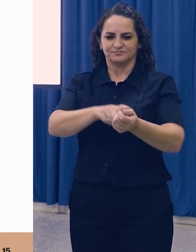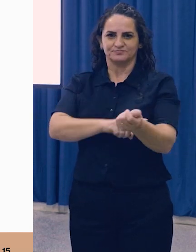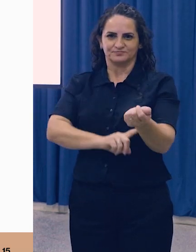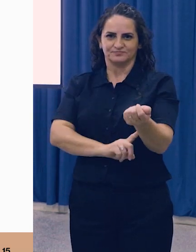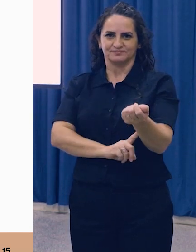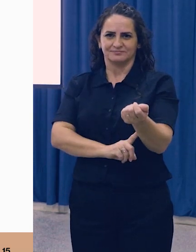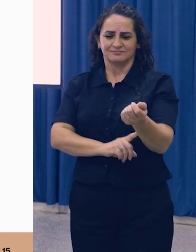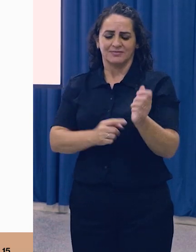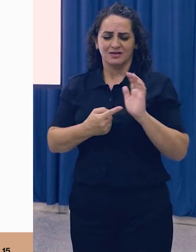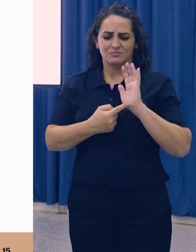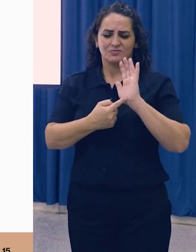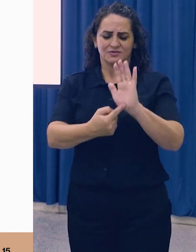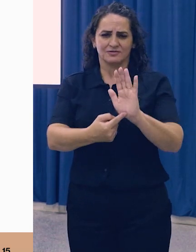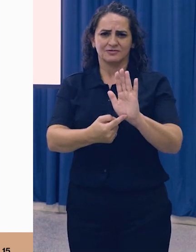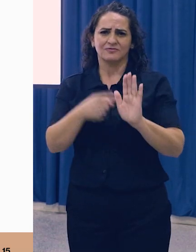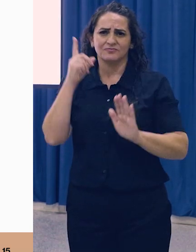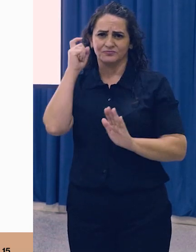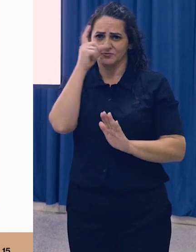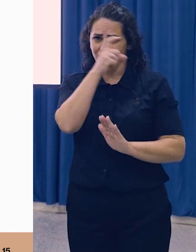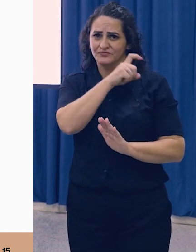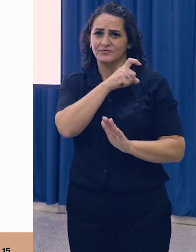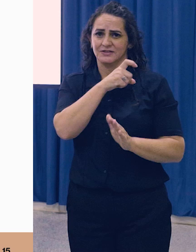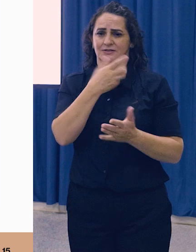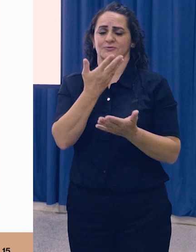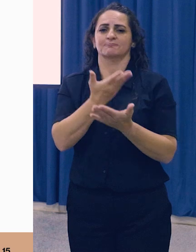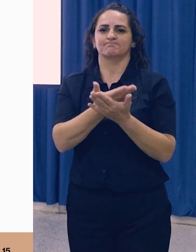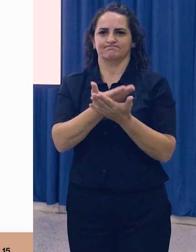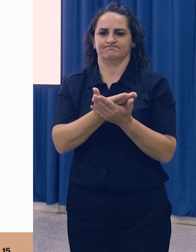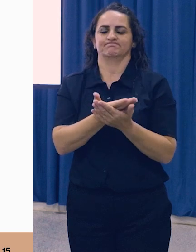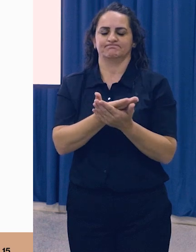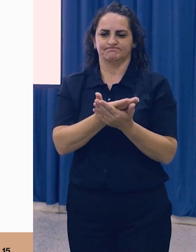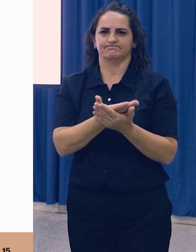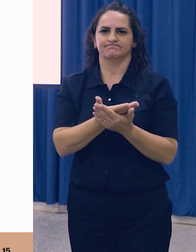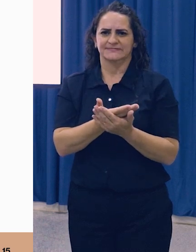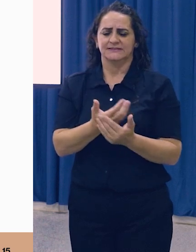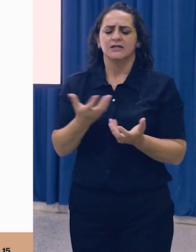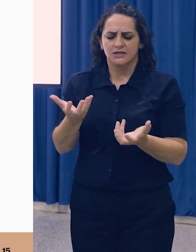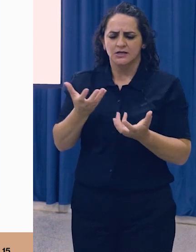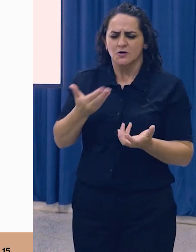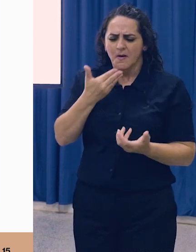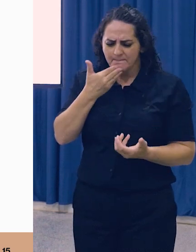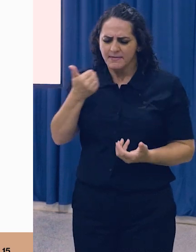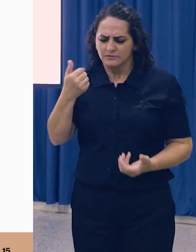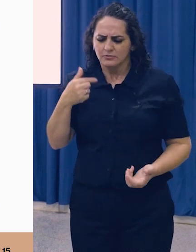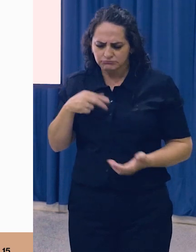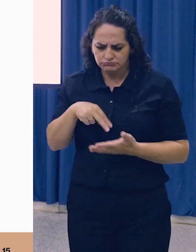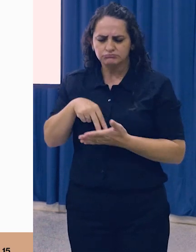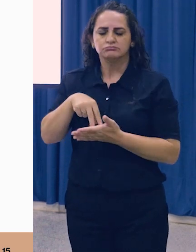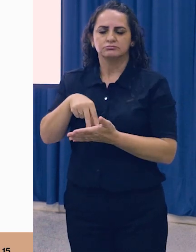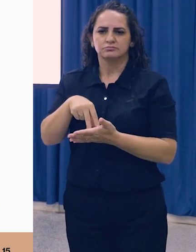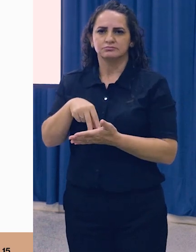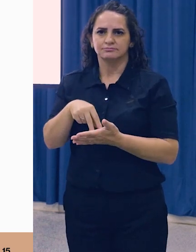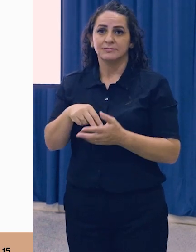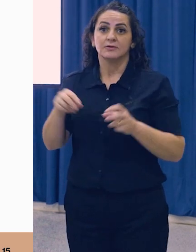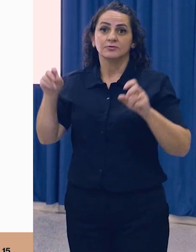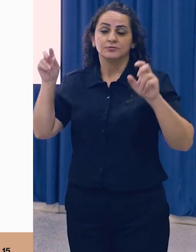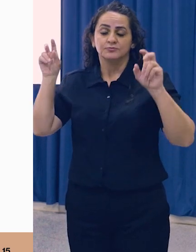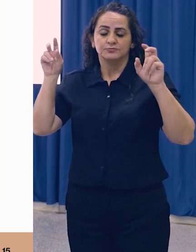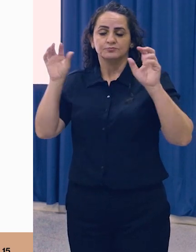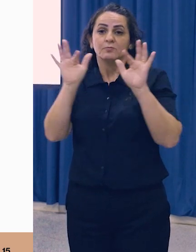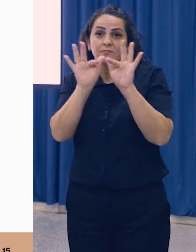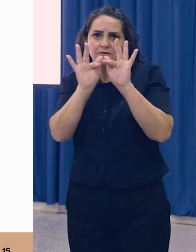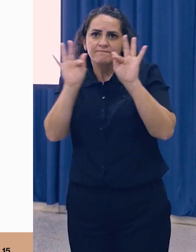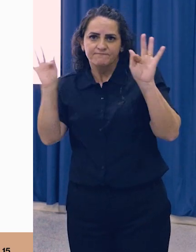difícil aquela aula para ele naquele dia. Eu quero ser um dos melhores. Então, assim, são frases que podem gerar